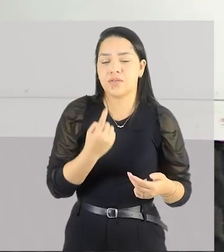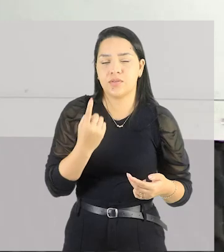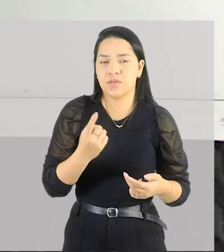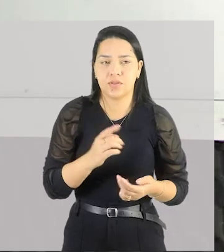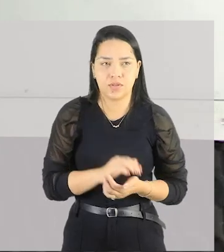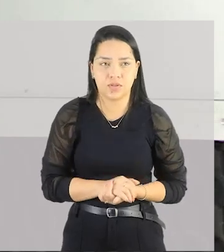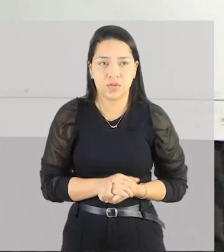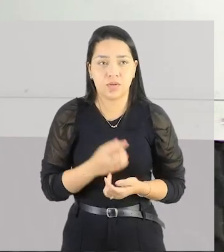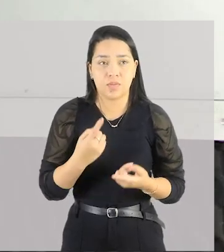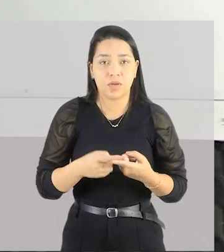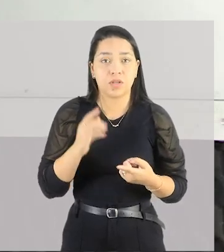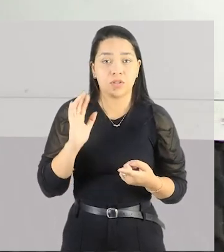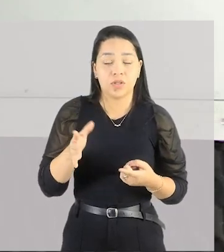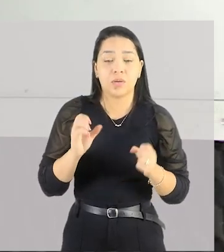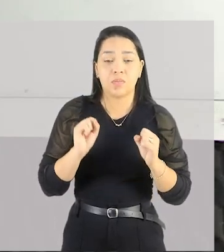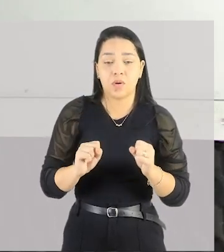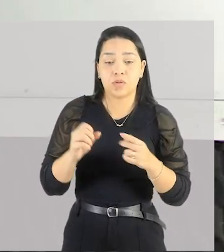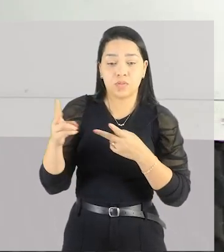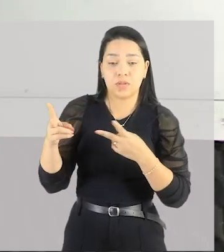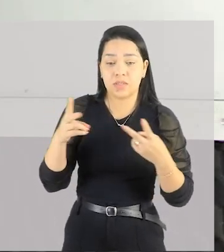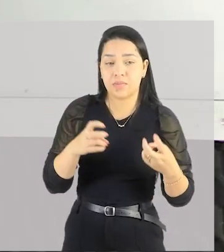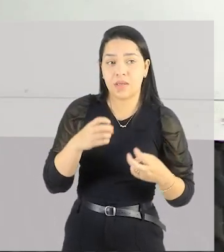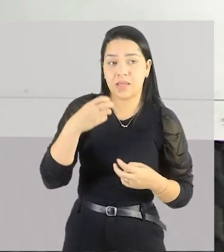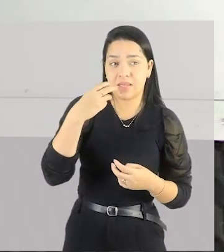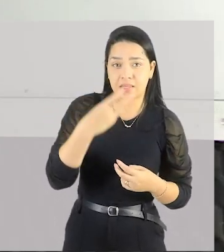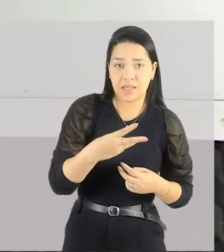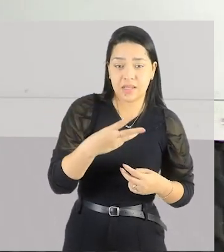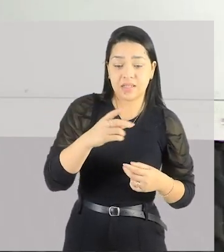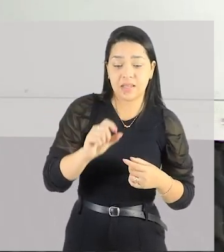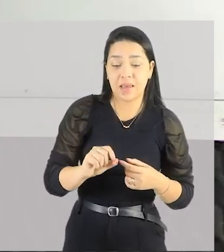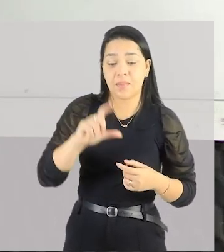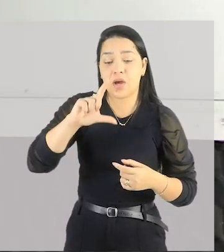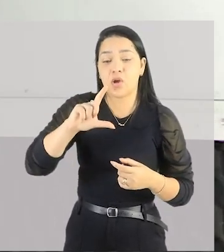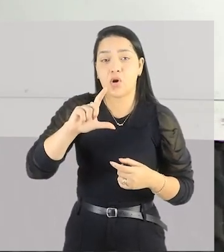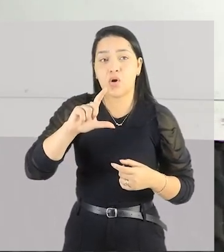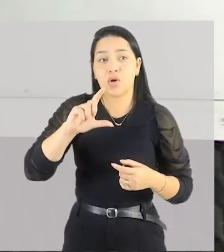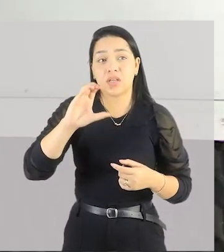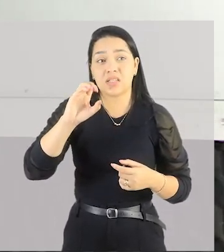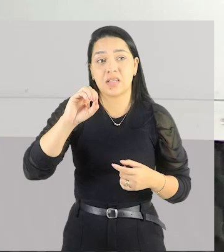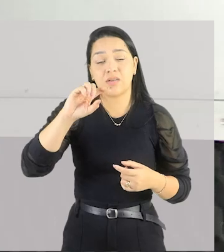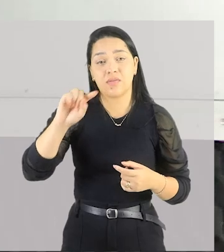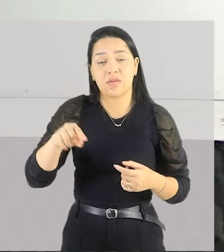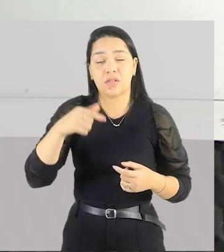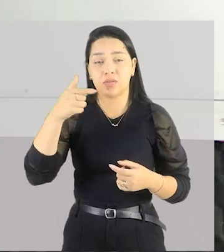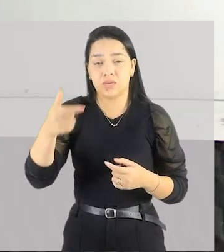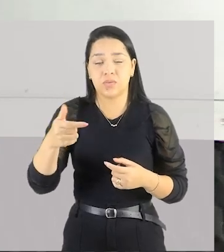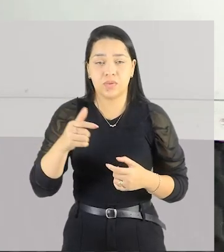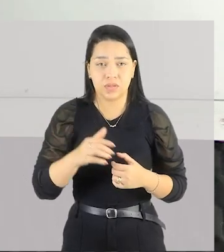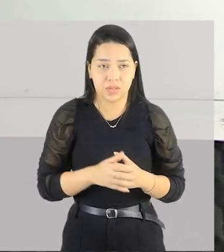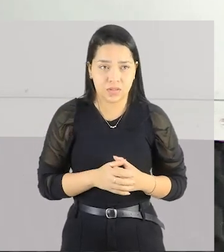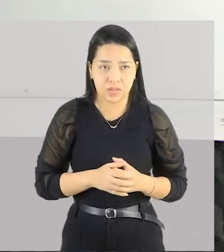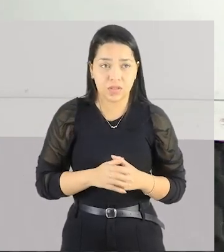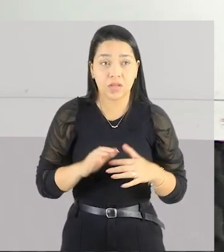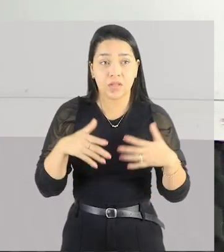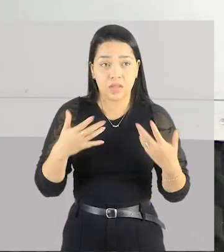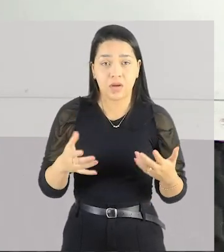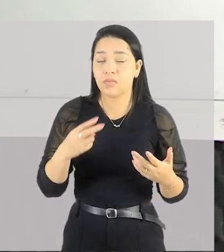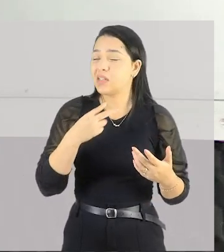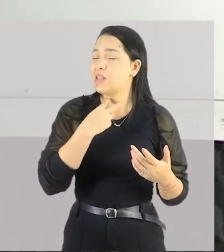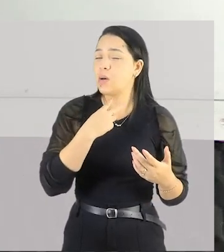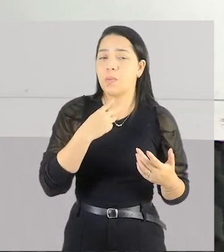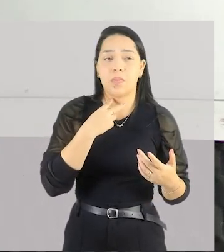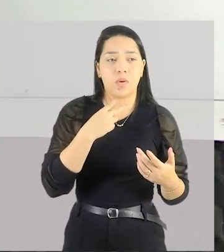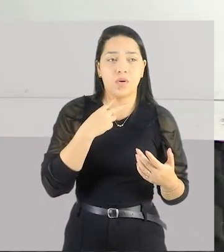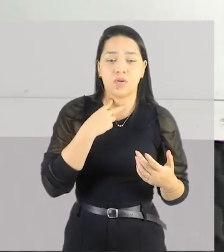tá? Porque eu já posso observar que 3 é maior do que quanto? 0,2. Logo, não